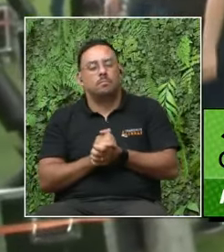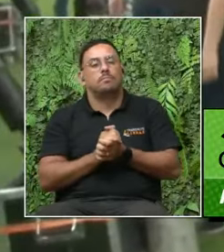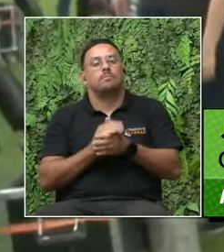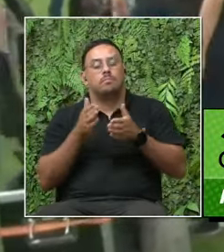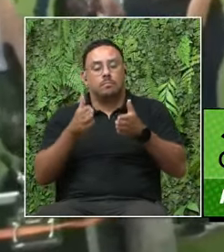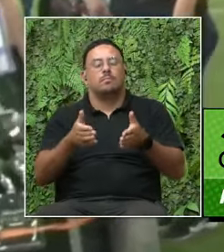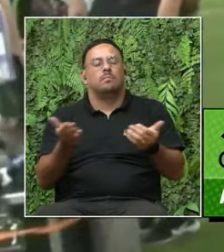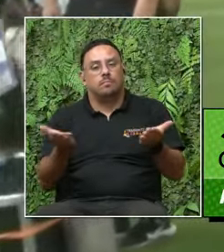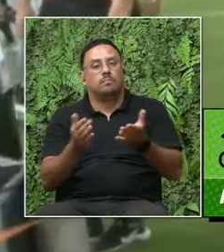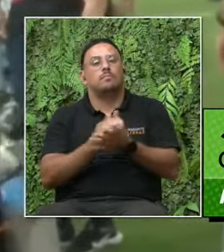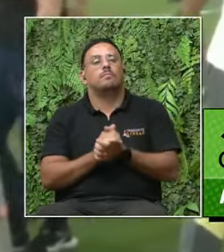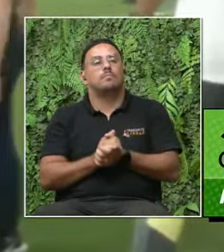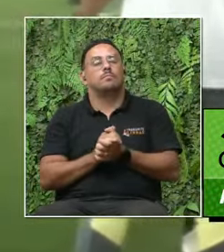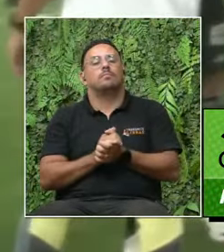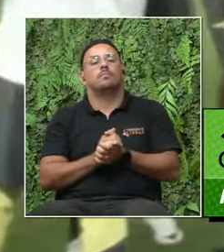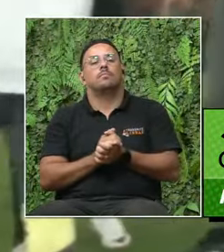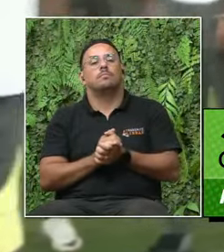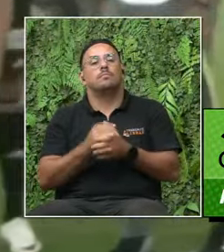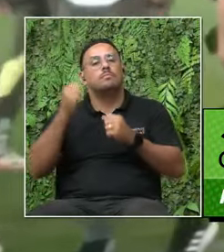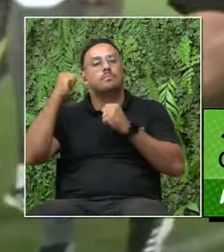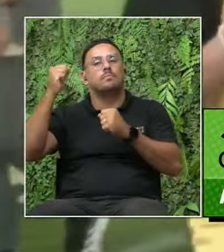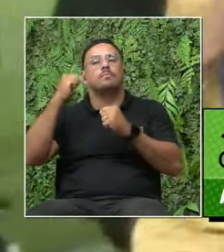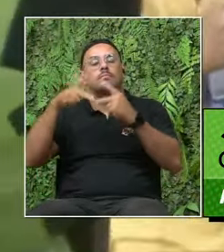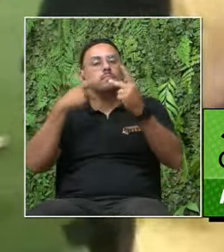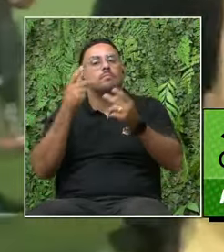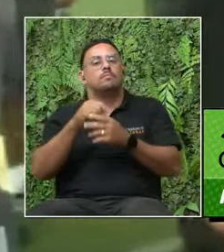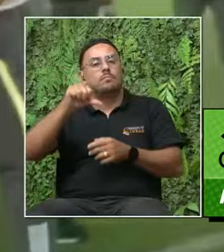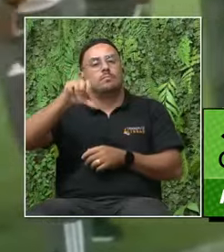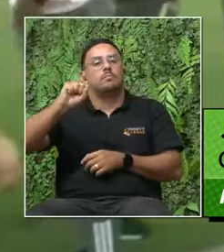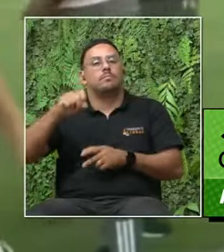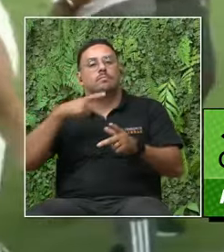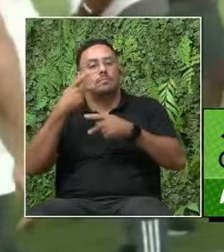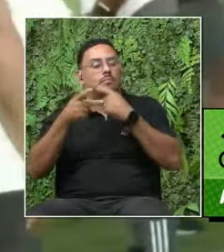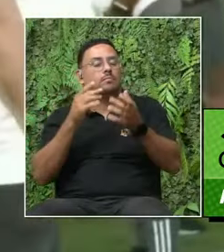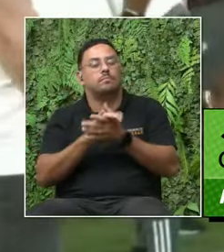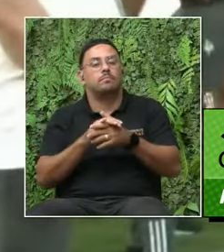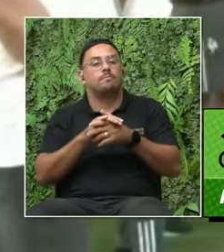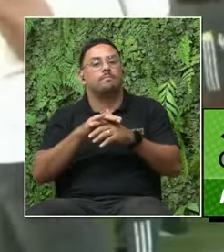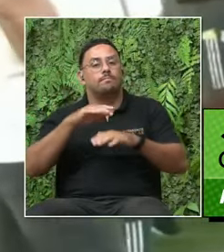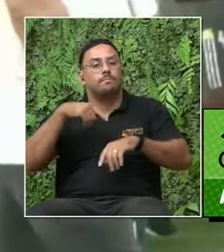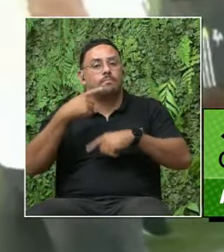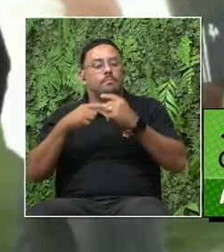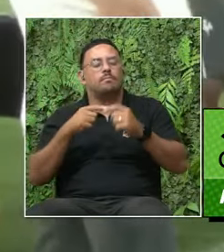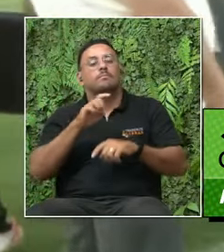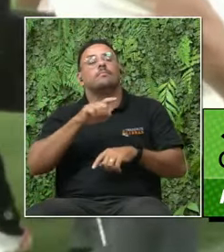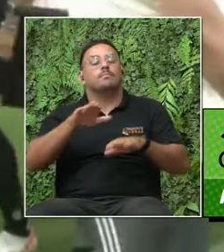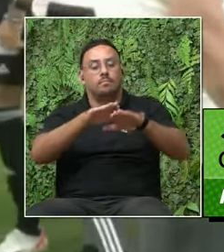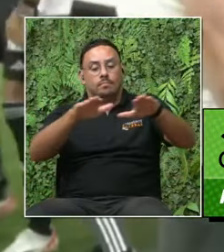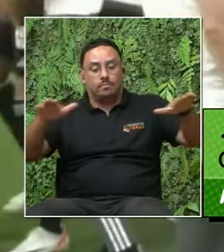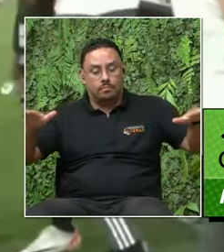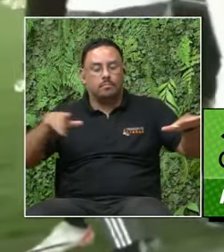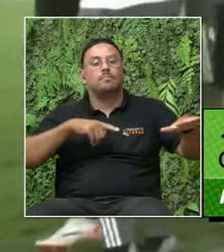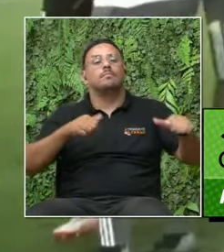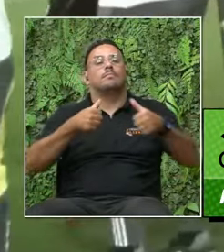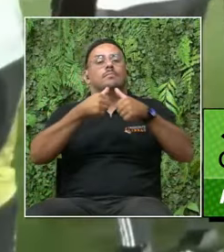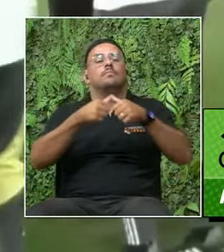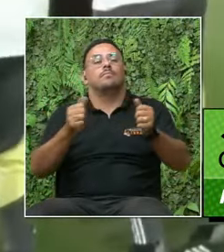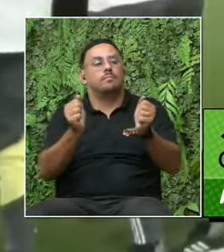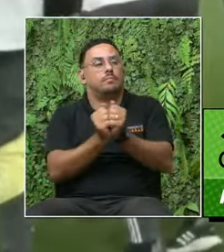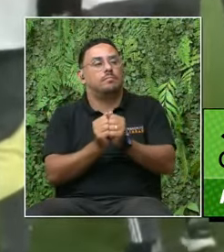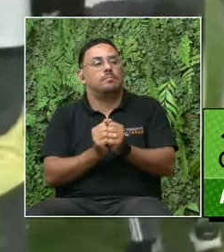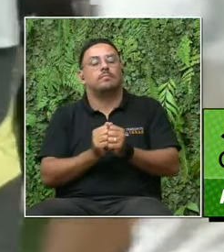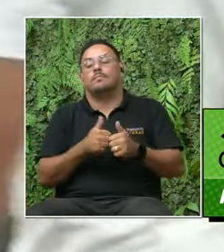aqui tá bom aí ó o torcedor do Cruzeiro tá falando aqui na 98 sempre fala daqui a pouco lá na explanado o Bibico vai est com a galera né